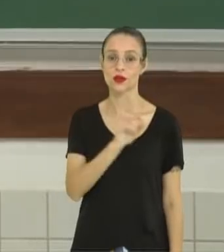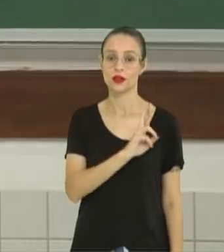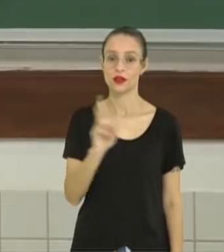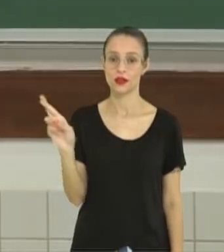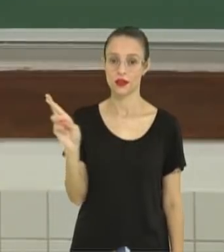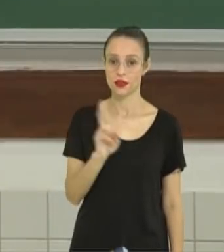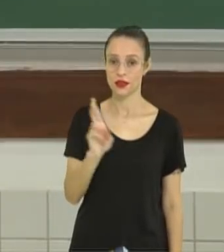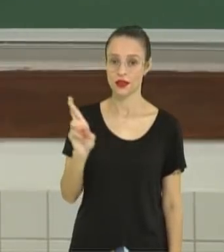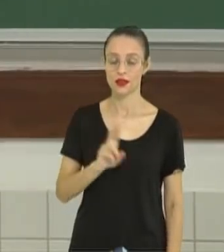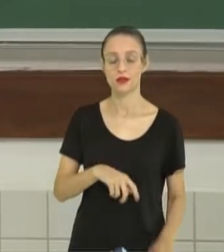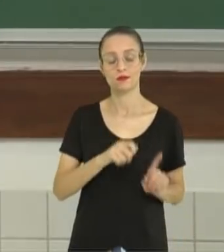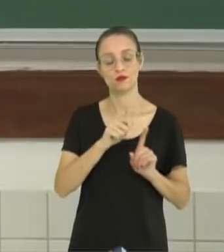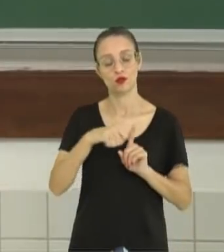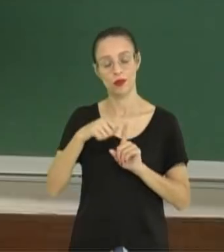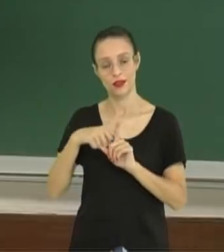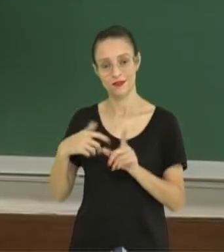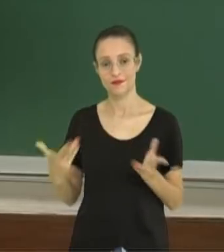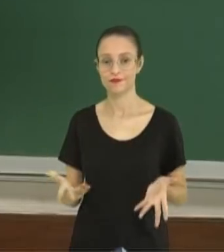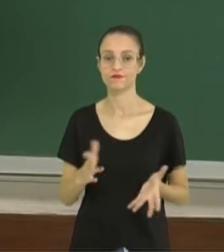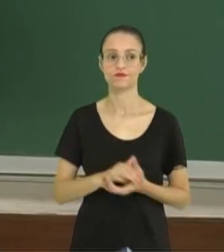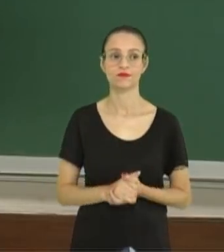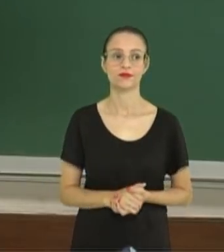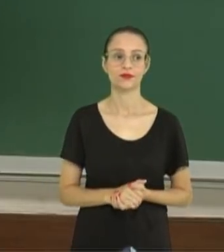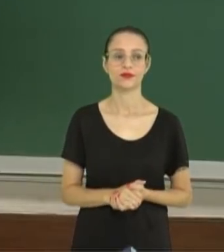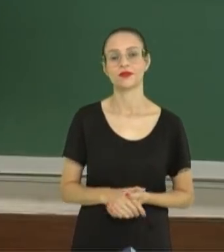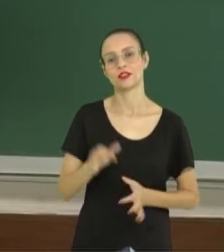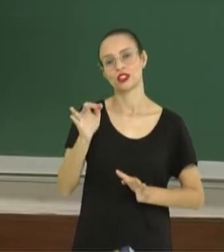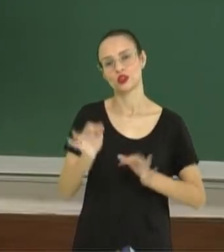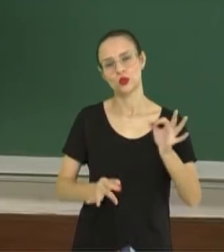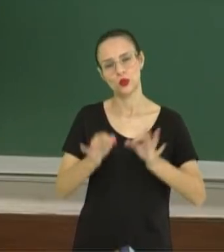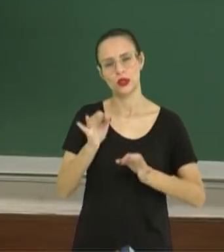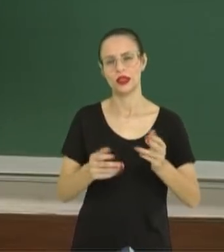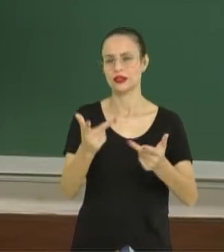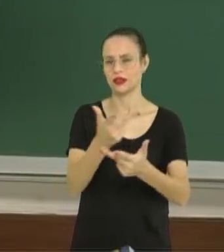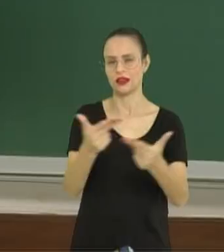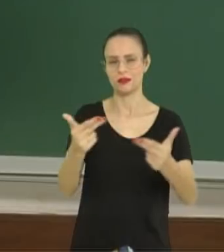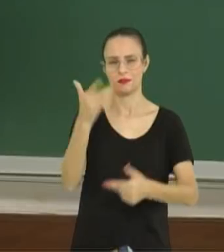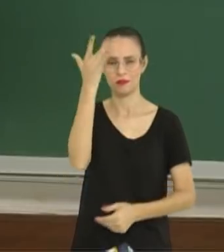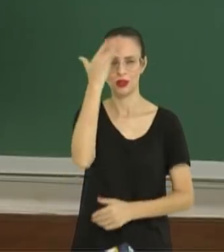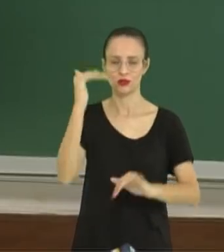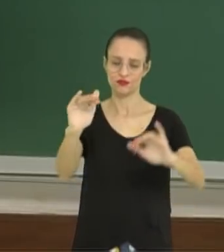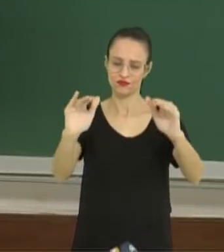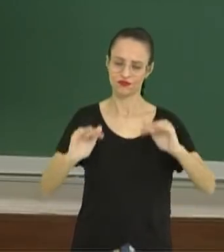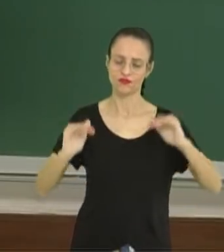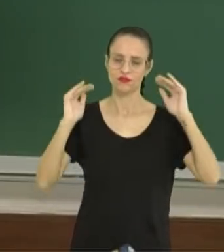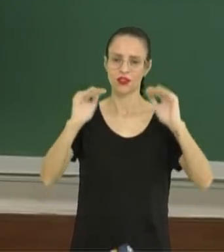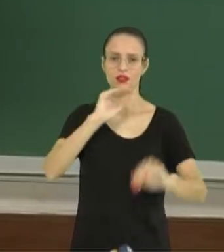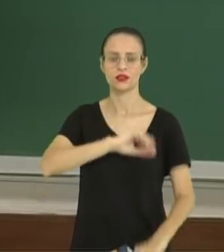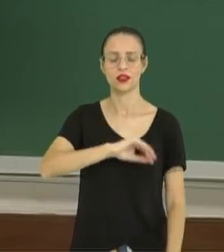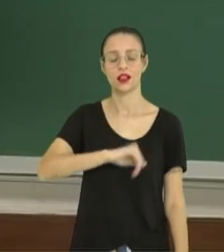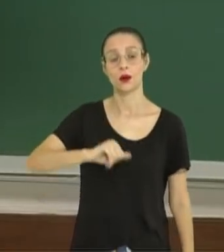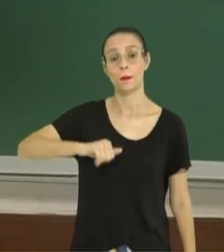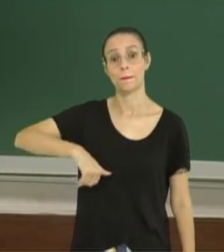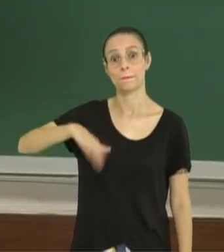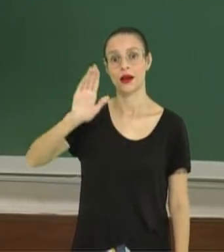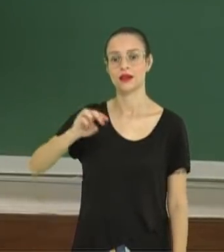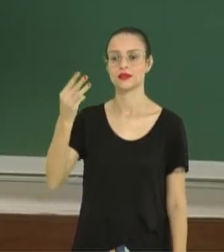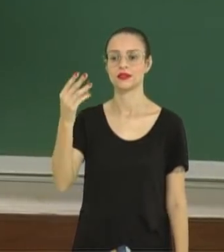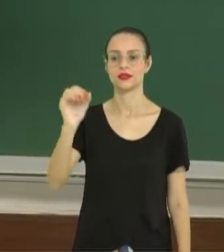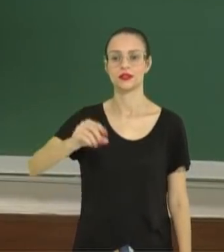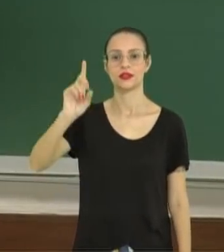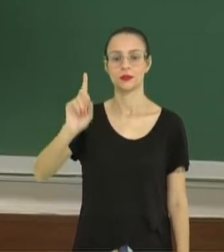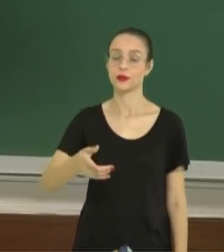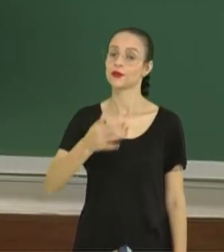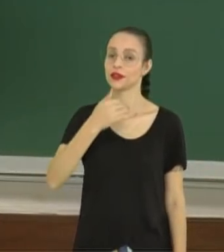33.900 de renda por mês. Isso temos juízes, desembargadores, pessoas que ganham salários acima de R$ 30.000, né?